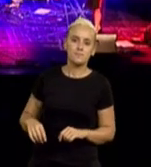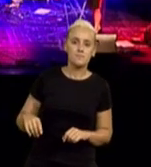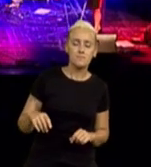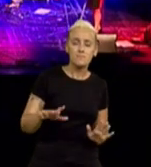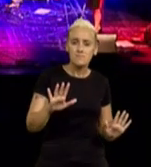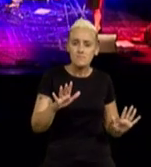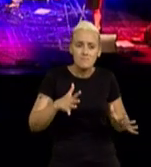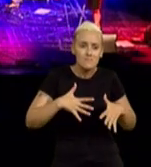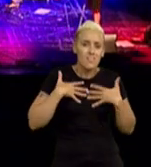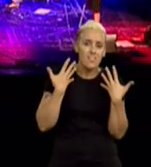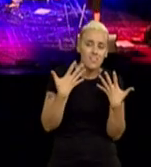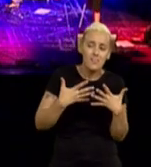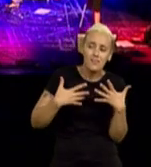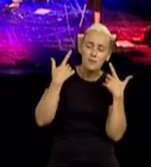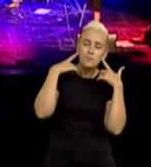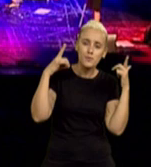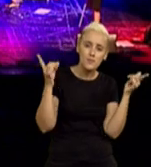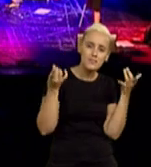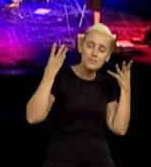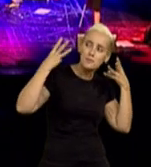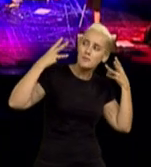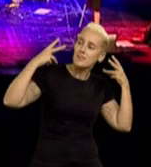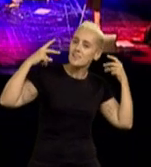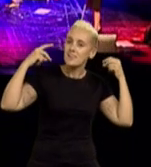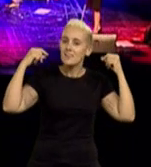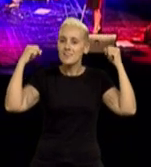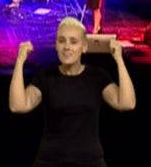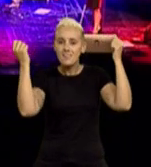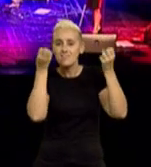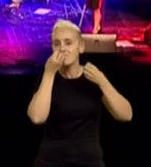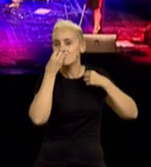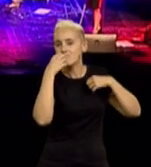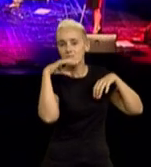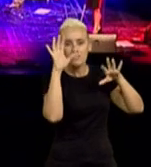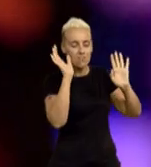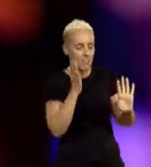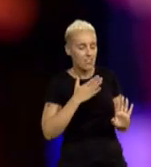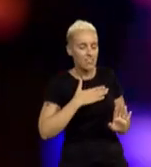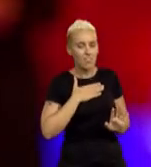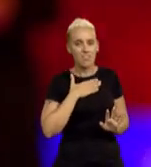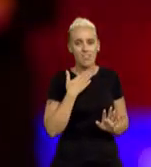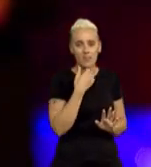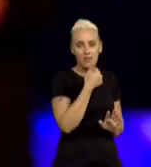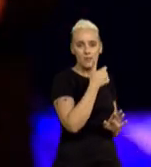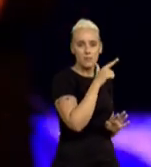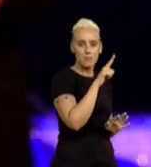And lose the spirit of the blues.